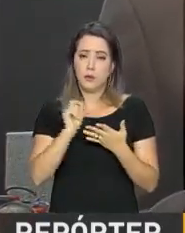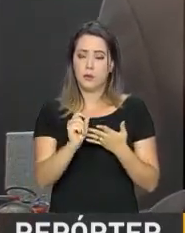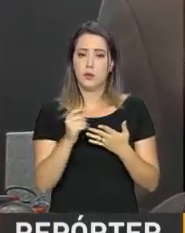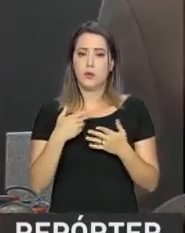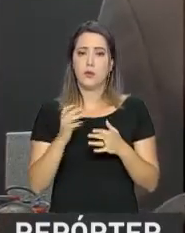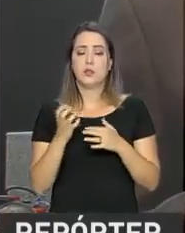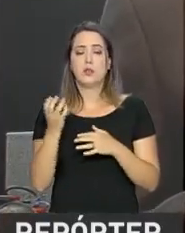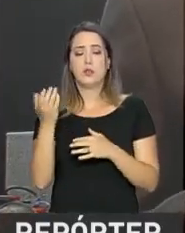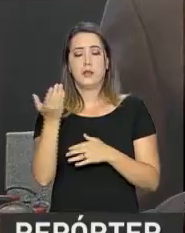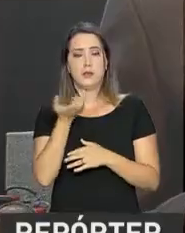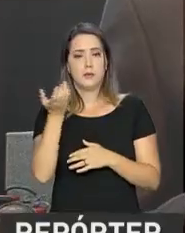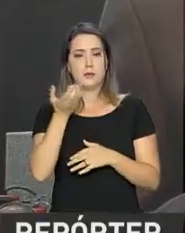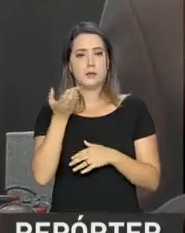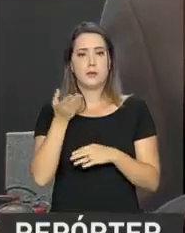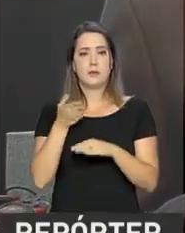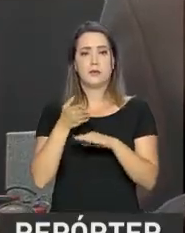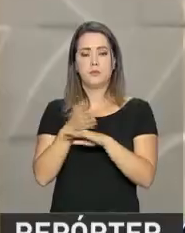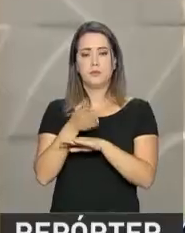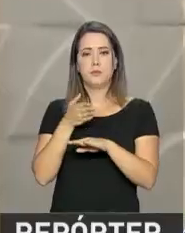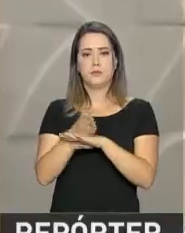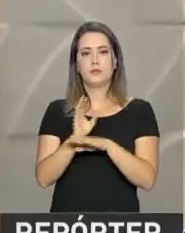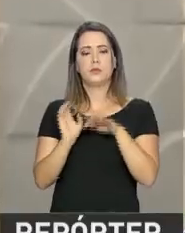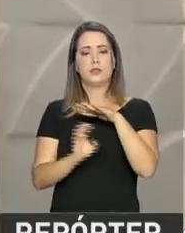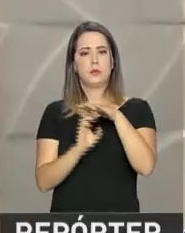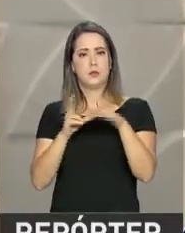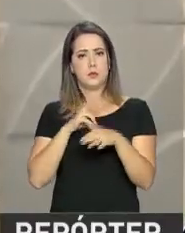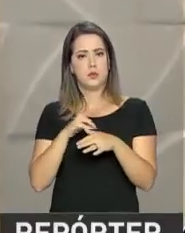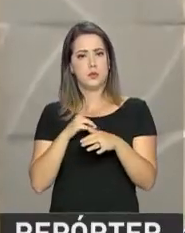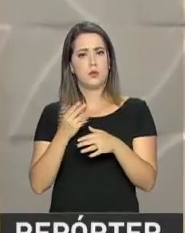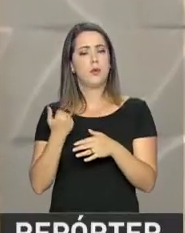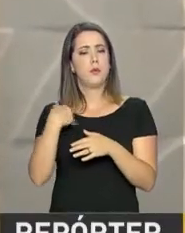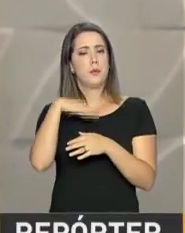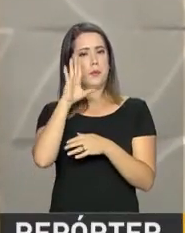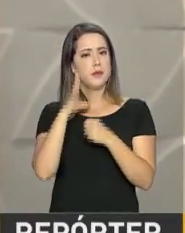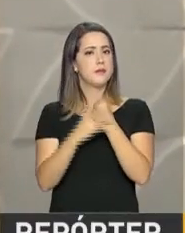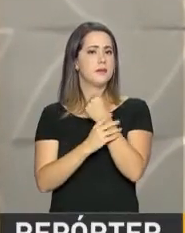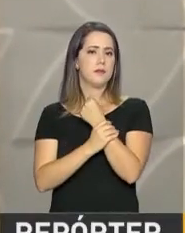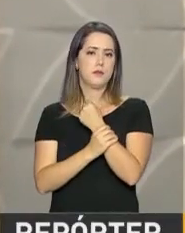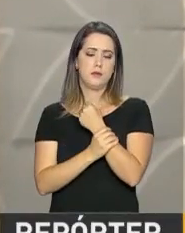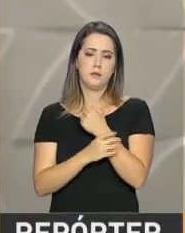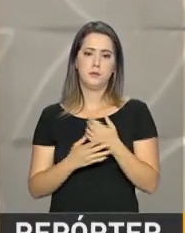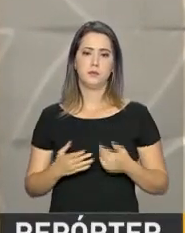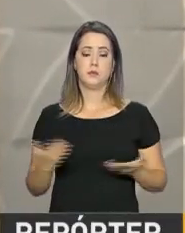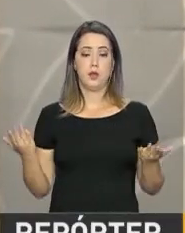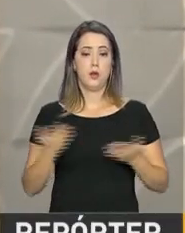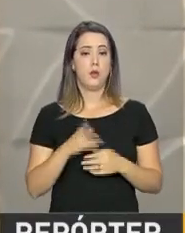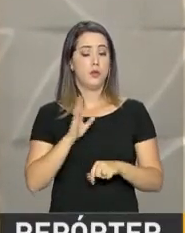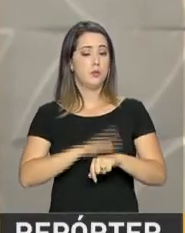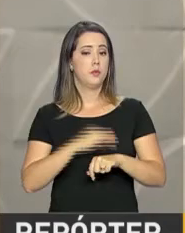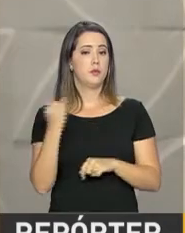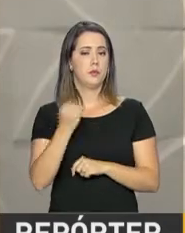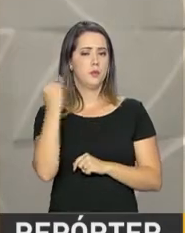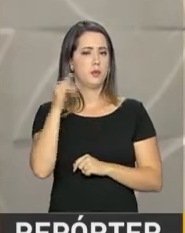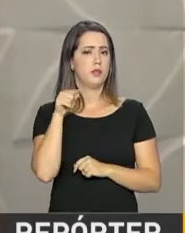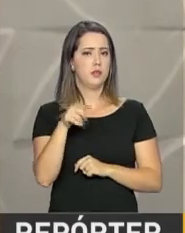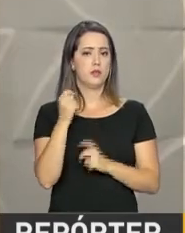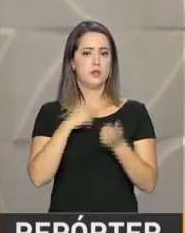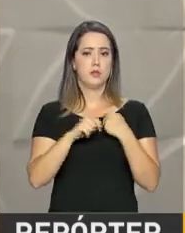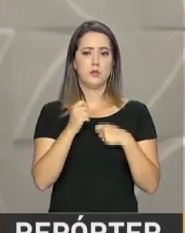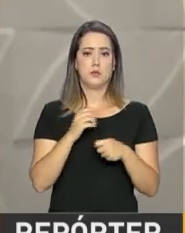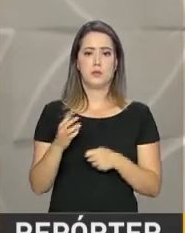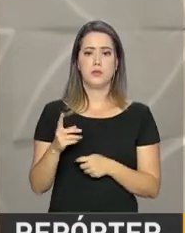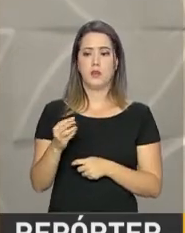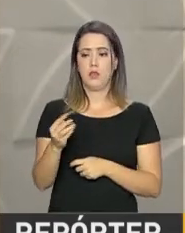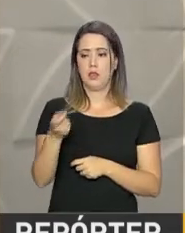aumente a participação nessa área a gente está vivendo um momento que é um momento raro na economia brasileira nós temos uma taxa de juros